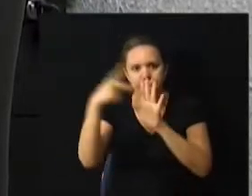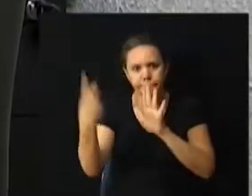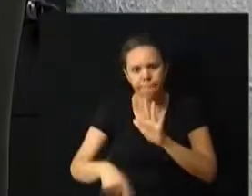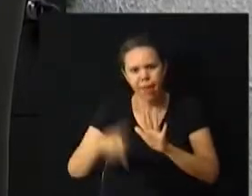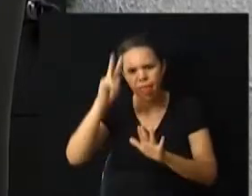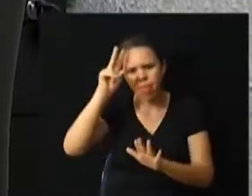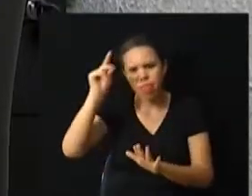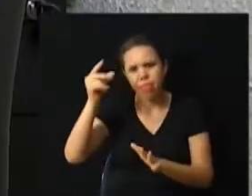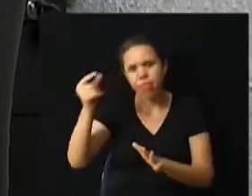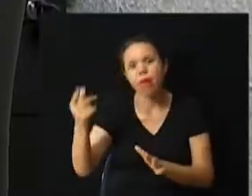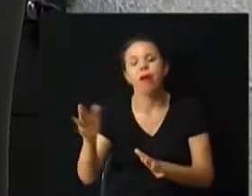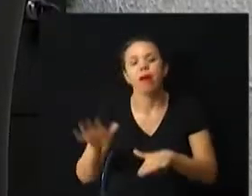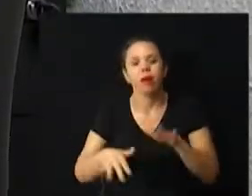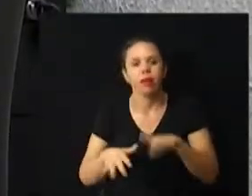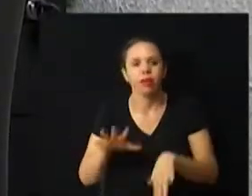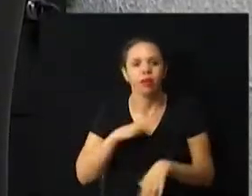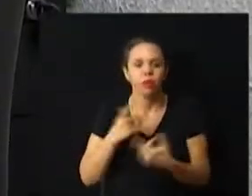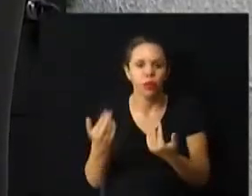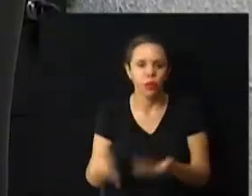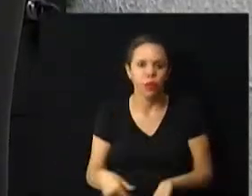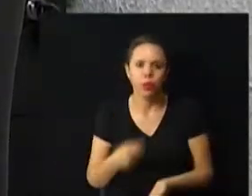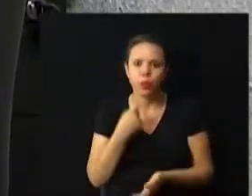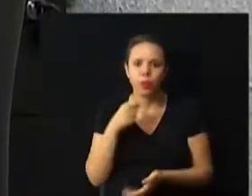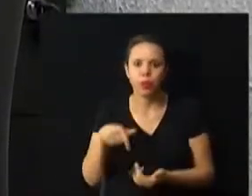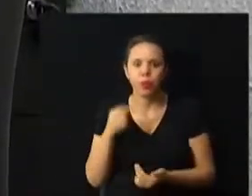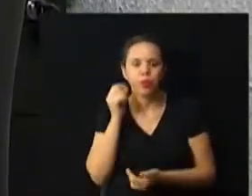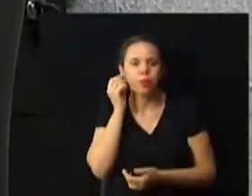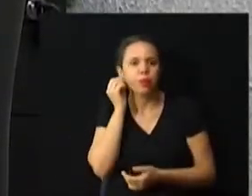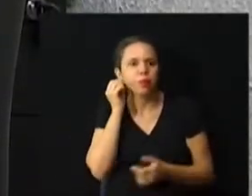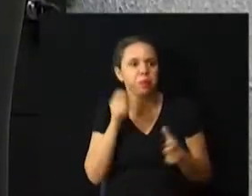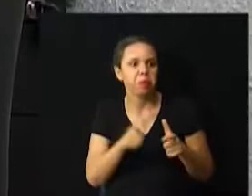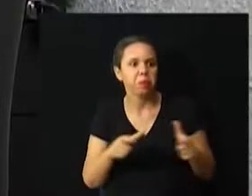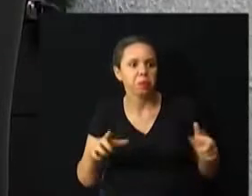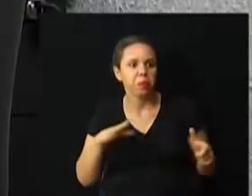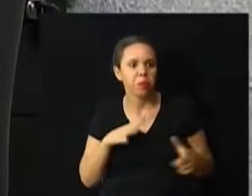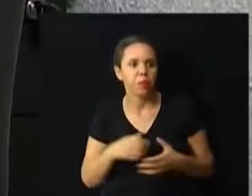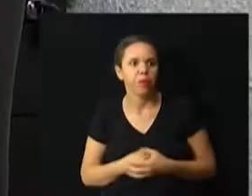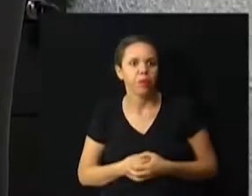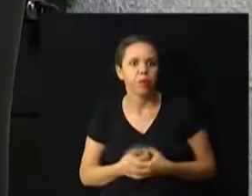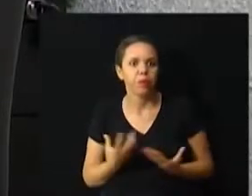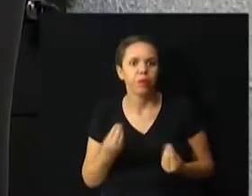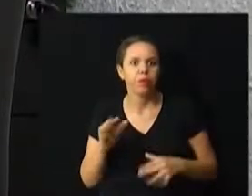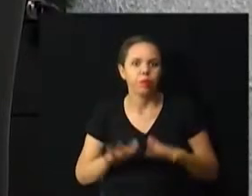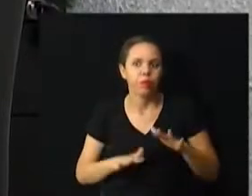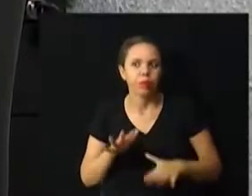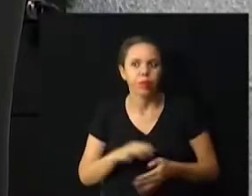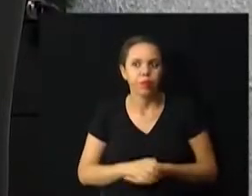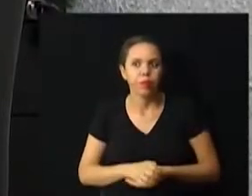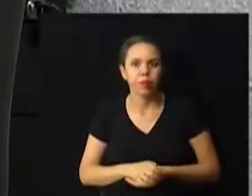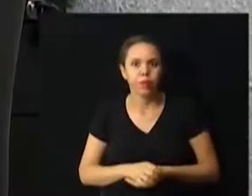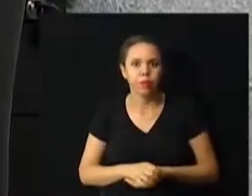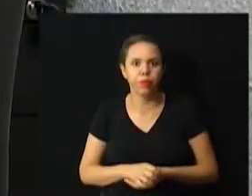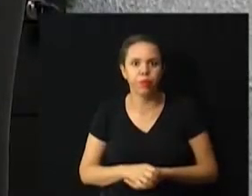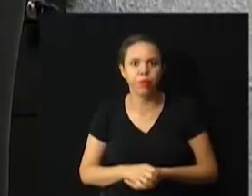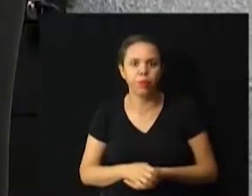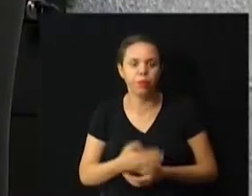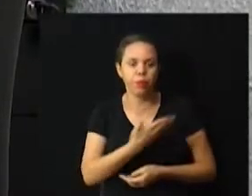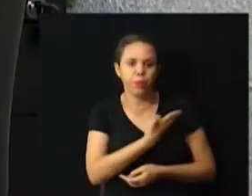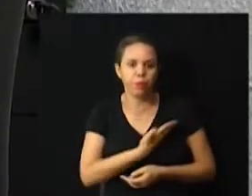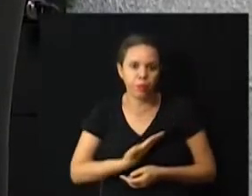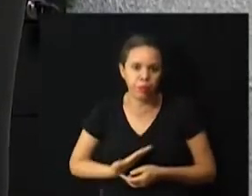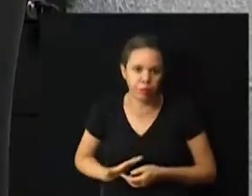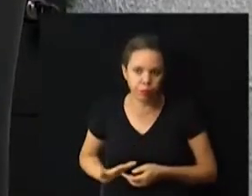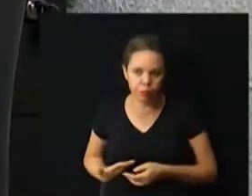né, geralmente em cidades como as nossas, cidades grandes, enfim, muitas vezes os